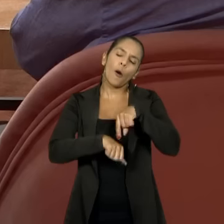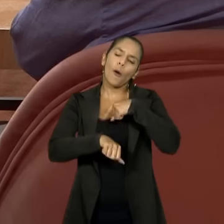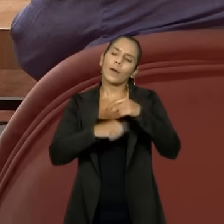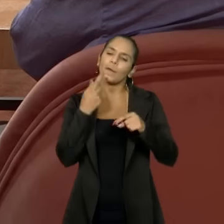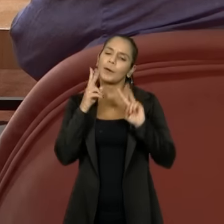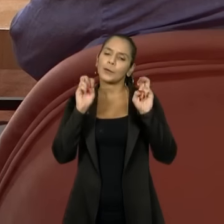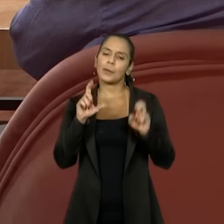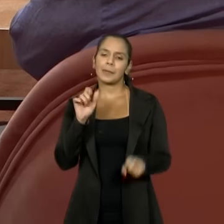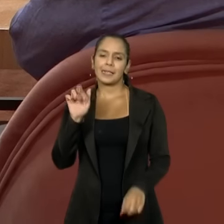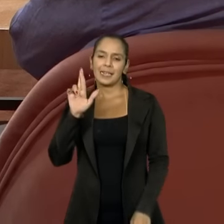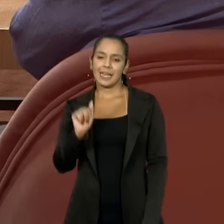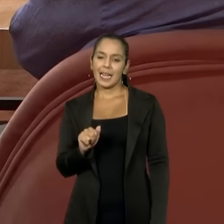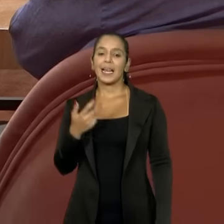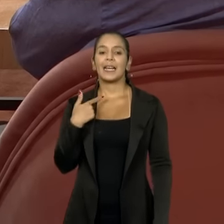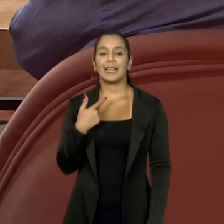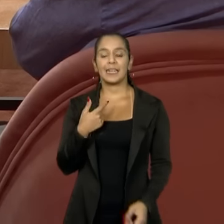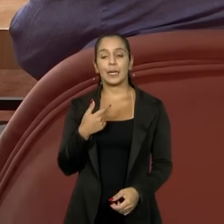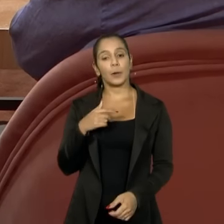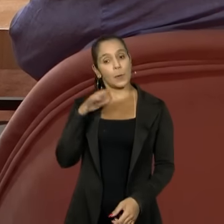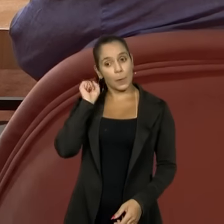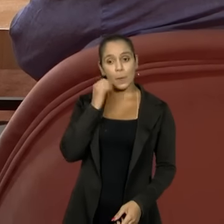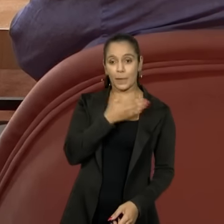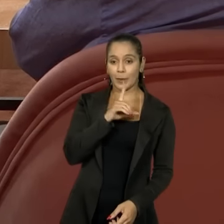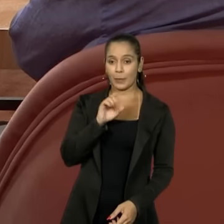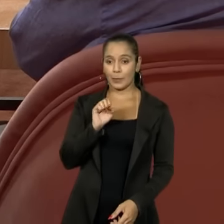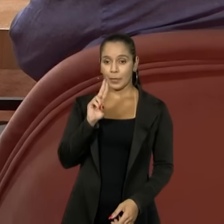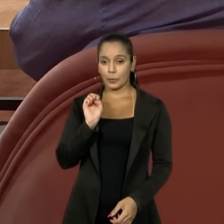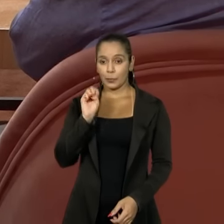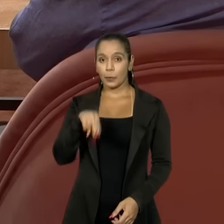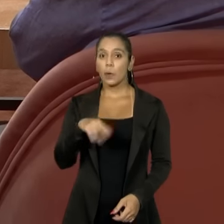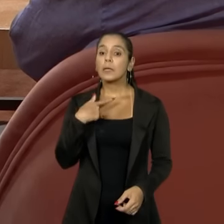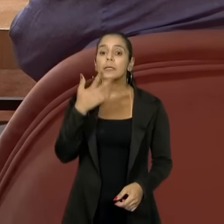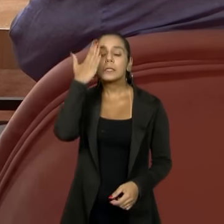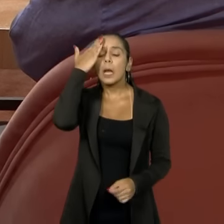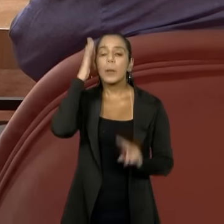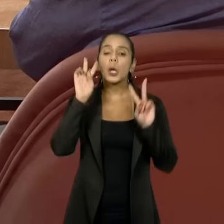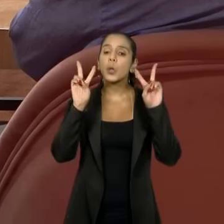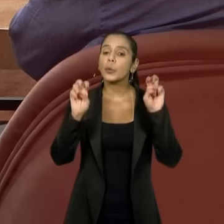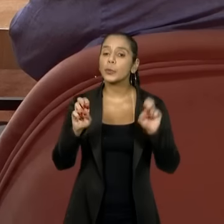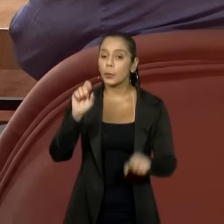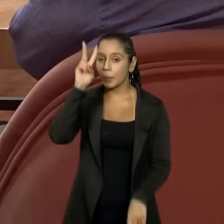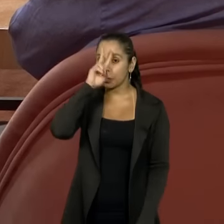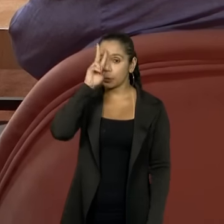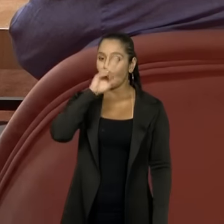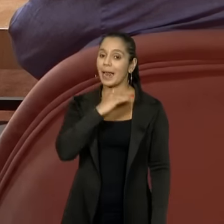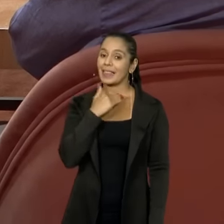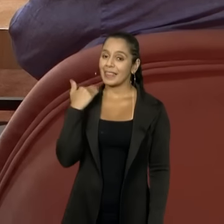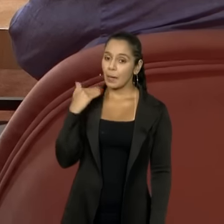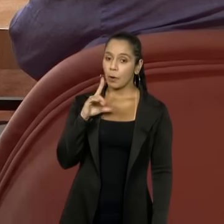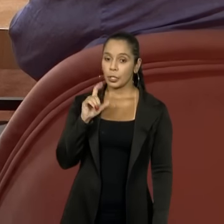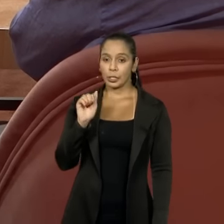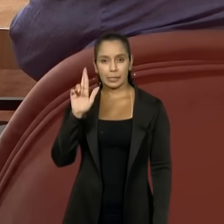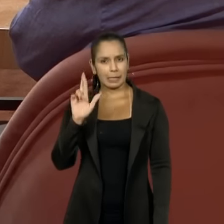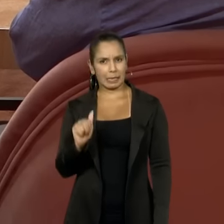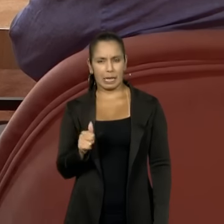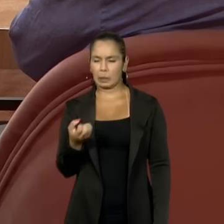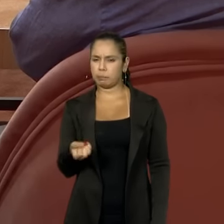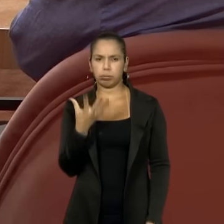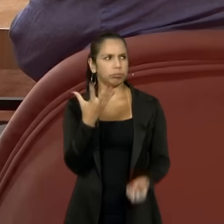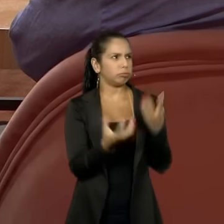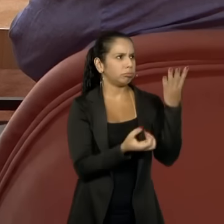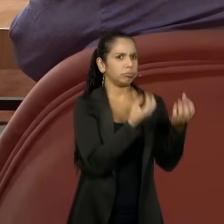Nunes, escutando Adeuzon, mas acontece que é o seguinte. Eu queria saber em relação a essa história, a história da morte dela. Porque surgiram tantas